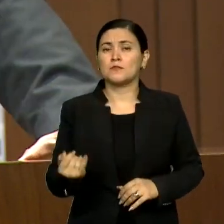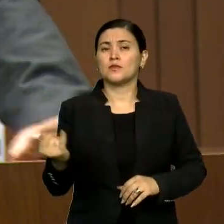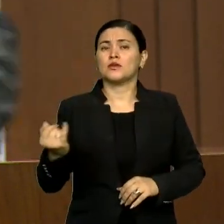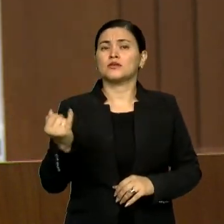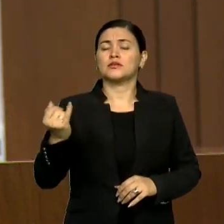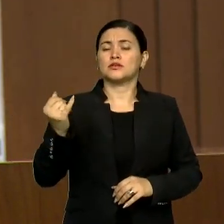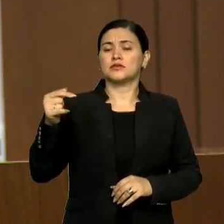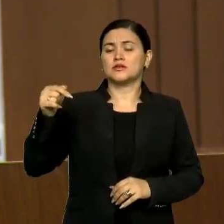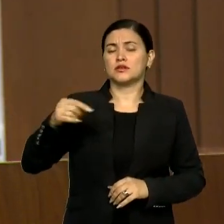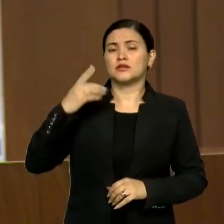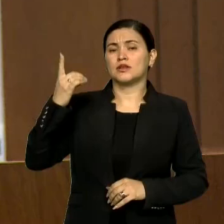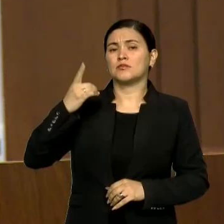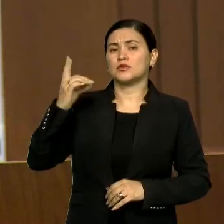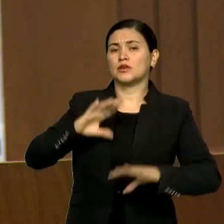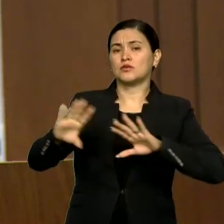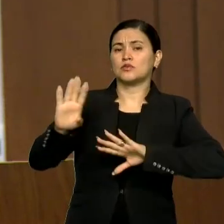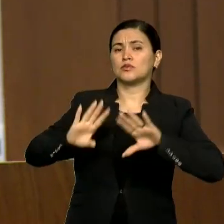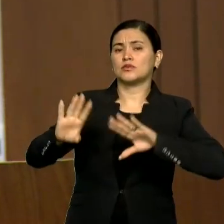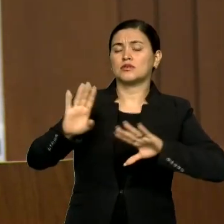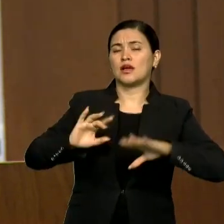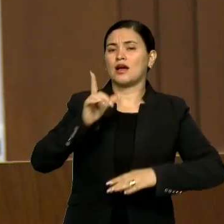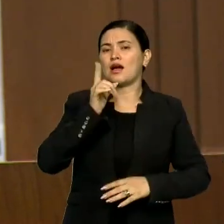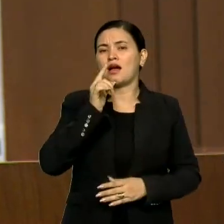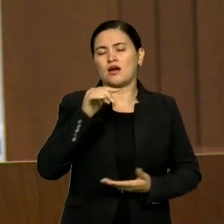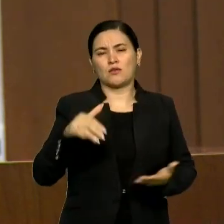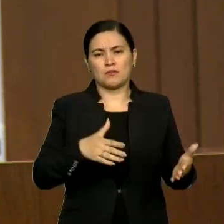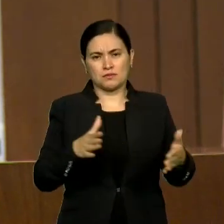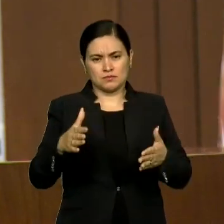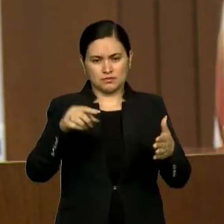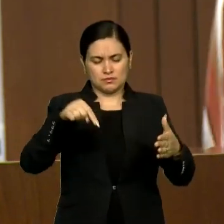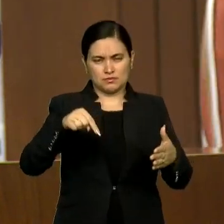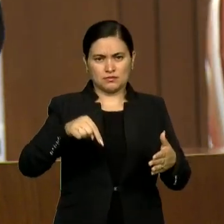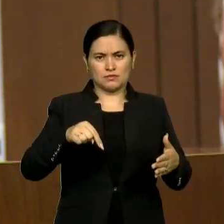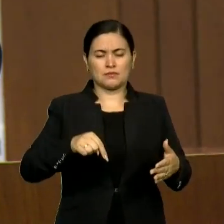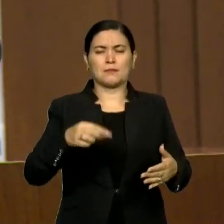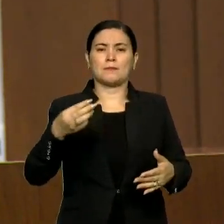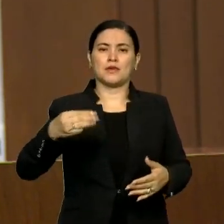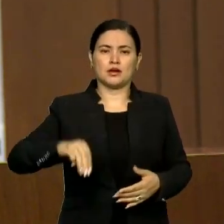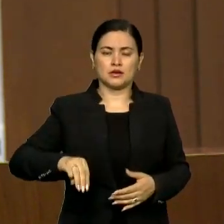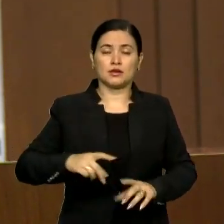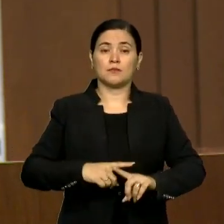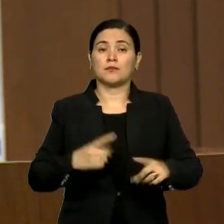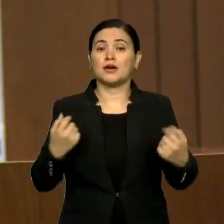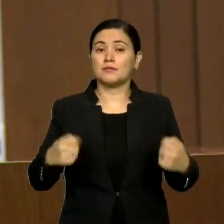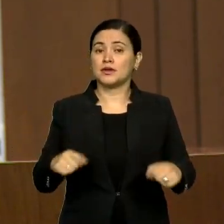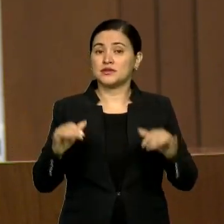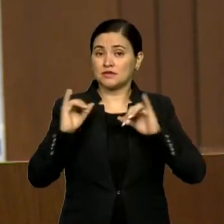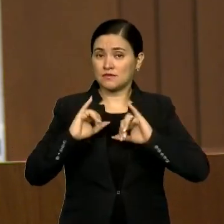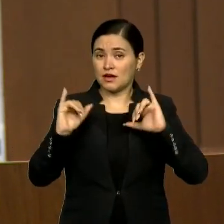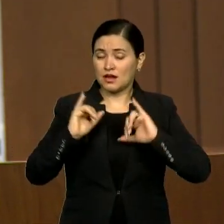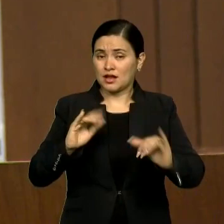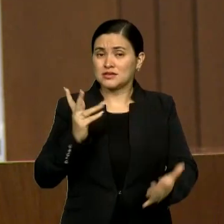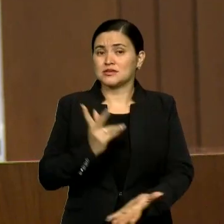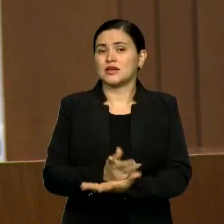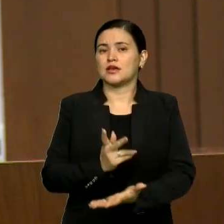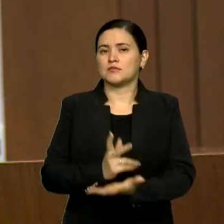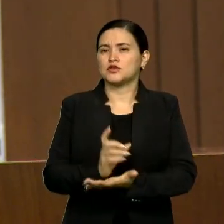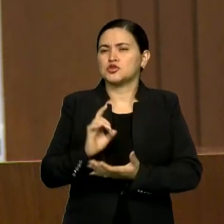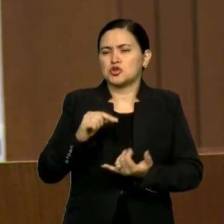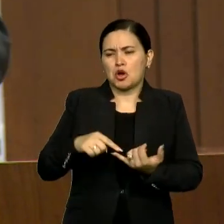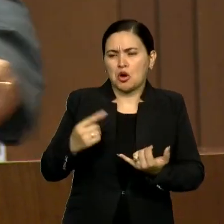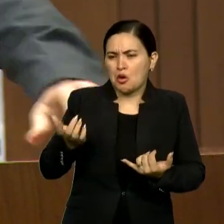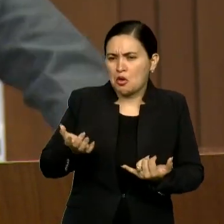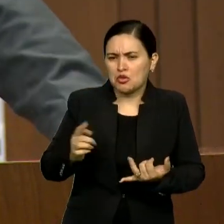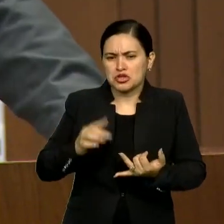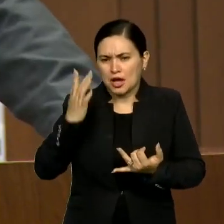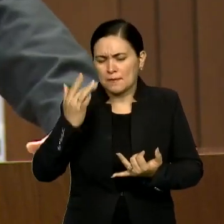Mas precisamos também não só falar hoje, não só lembrar hoje, nem amanhã, que é Dia das Águas, mas temos